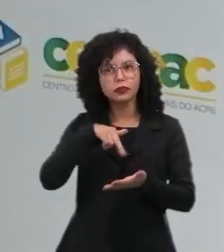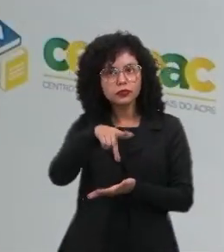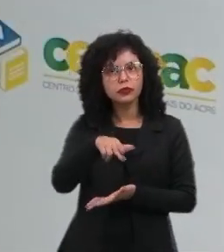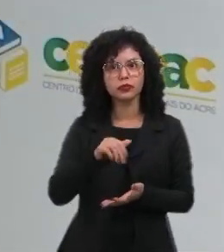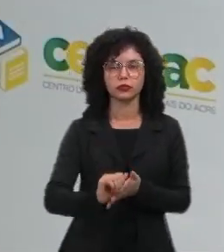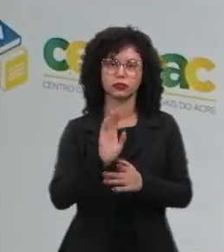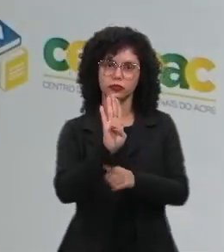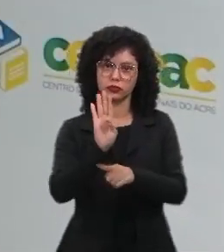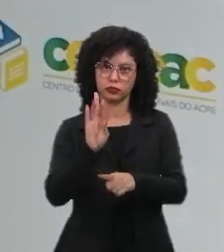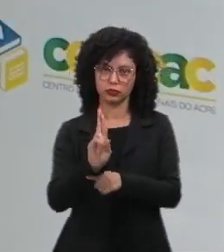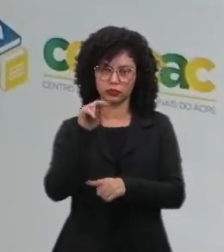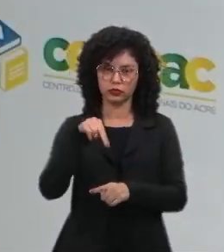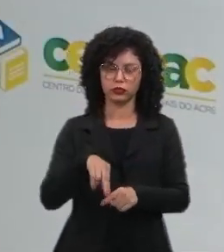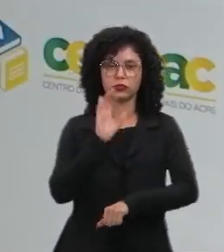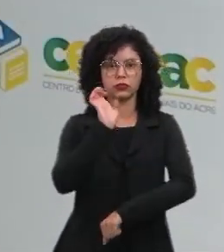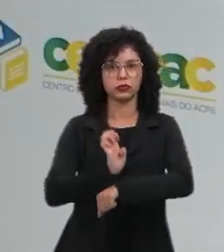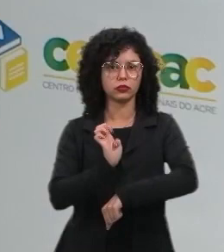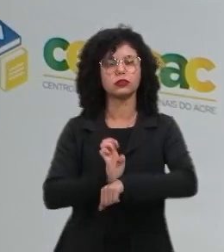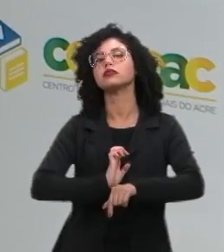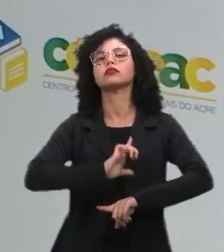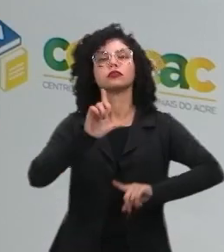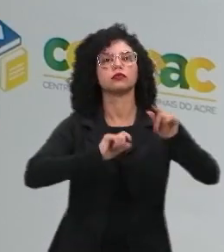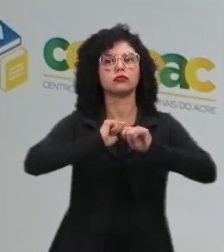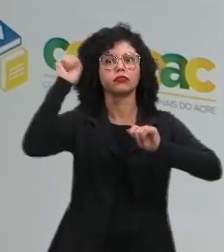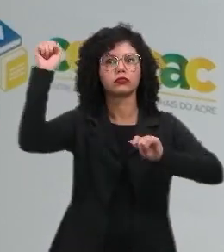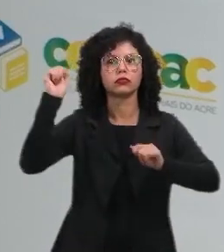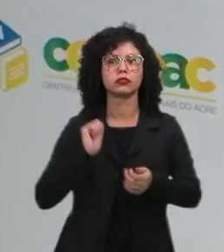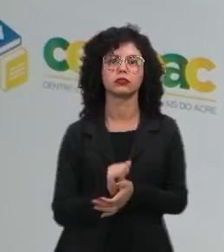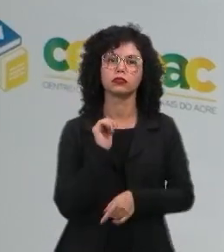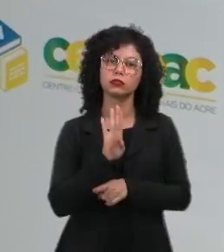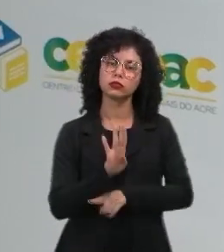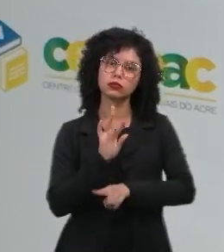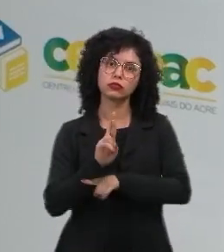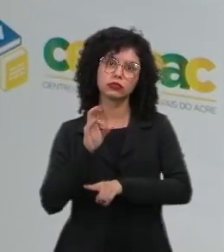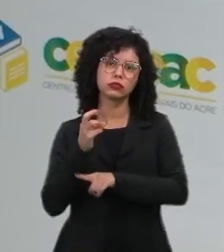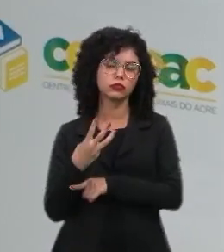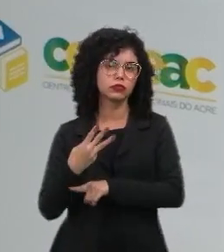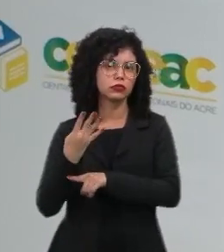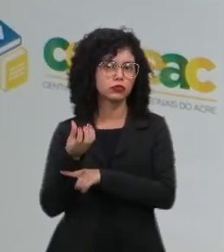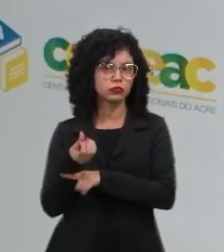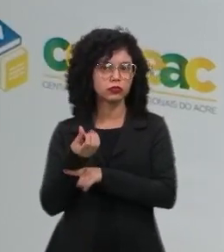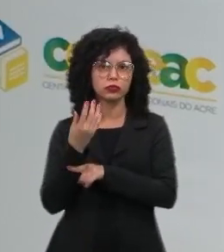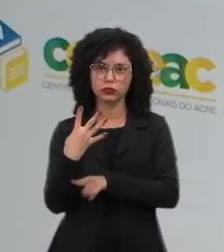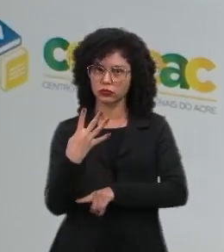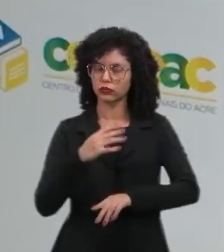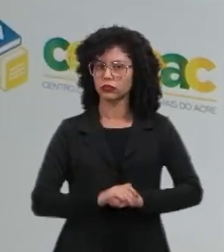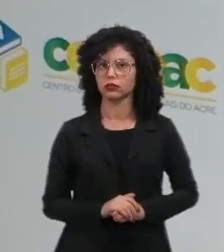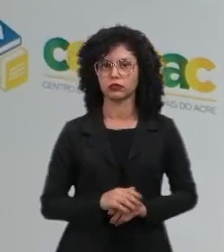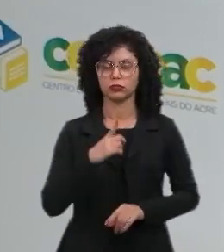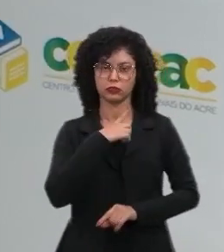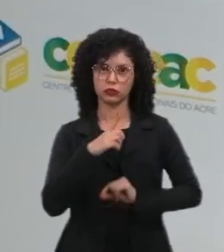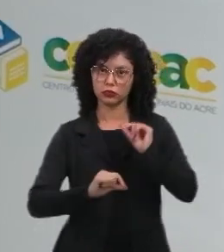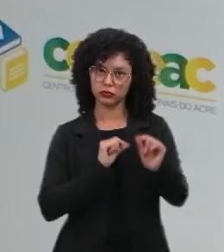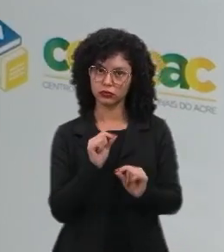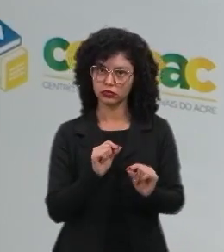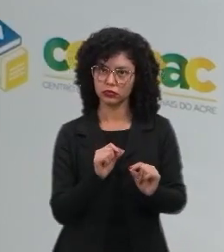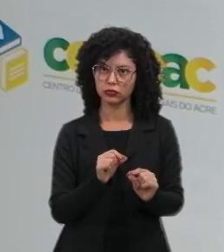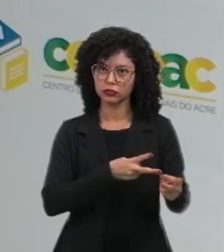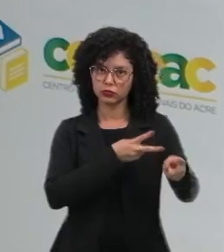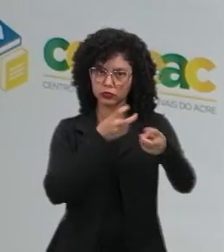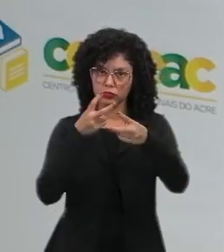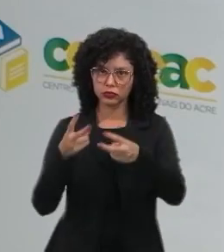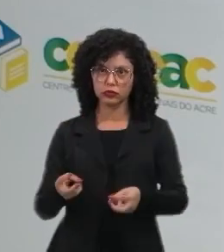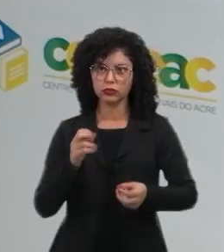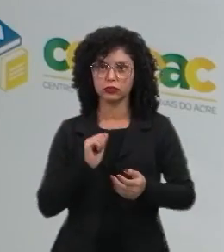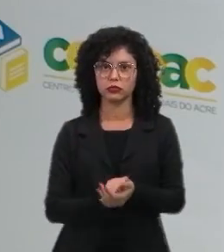nossa BR que temos aqui no estado do Acre, a BR-364, se você percorrer a BR-364, em alguns momentos você vai se deparar com